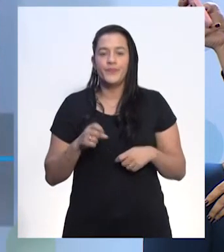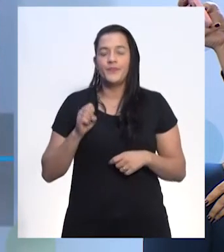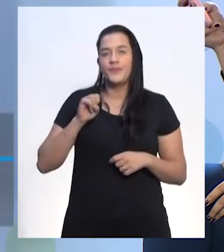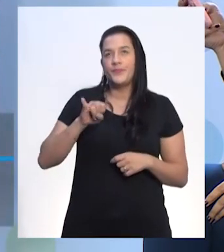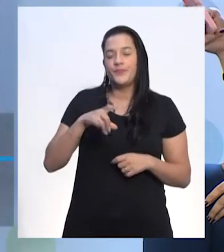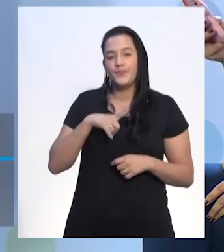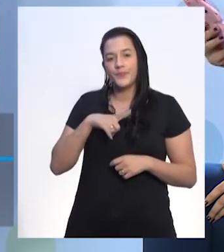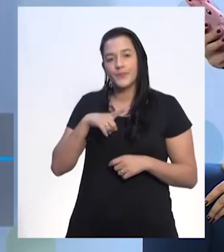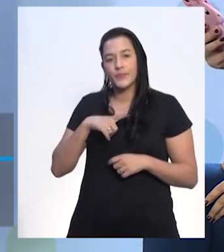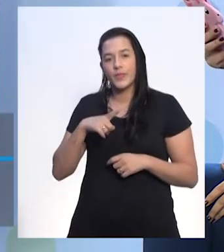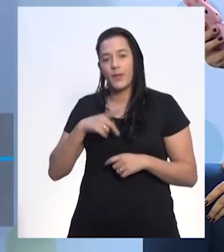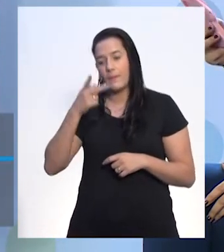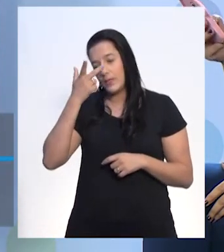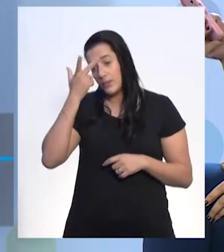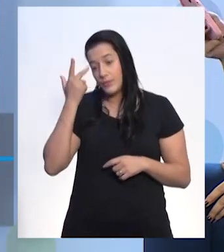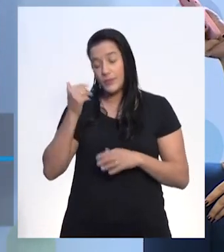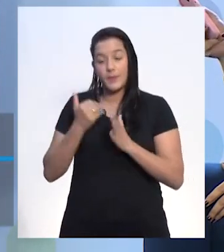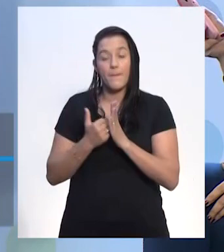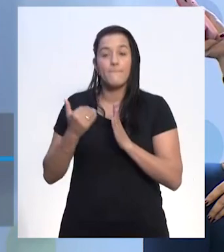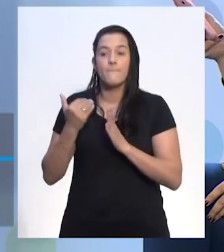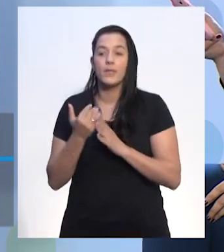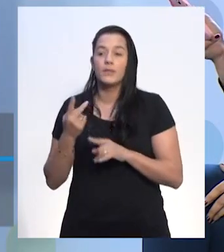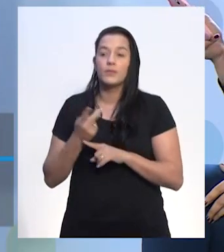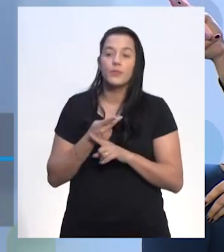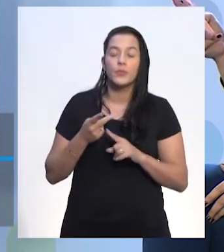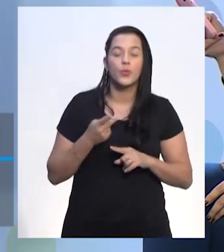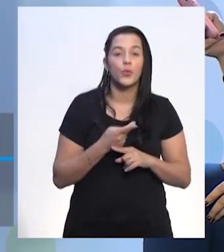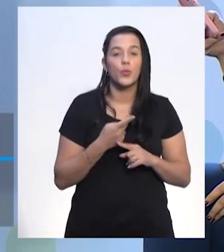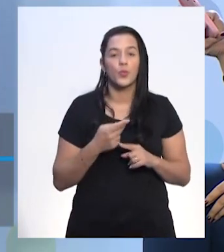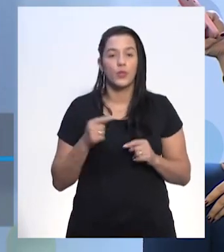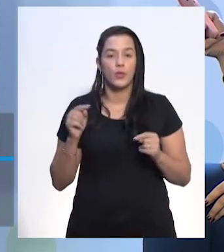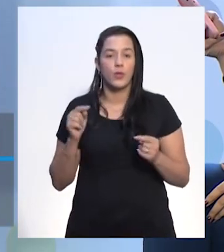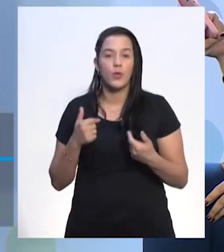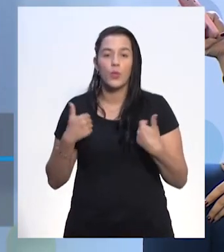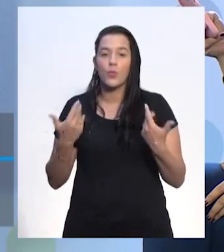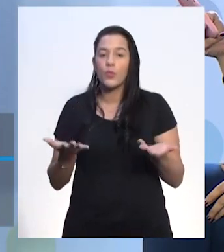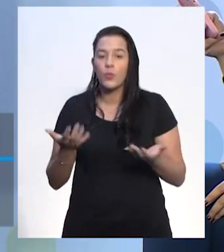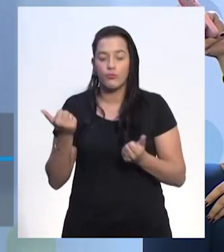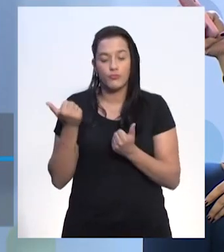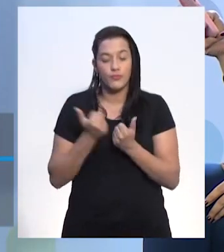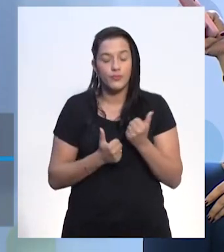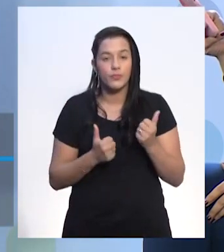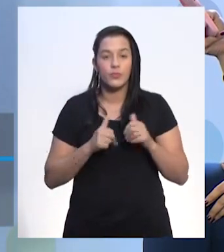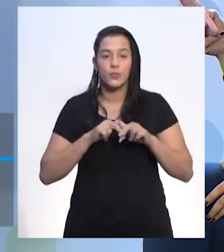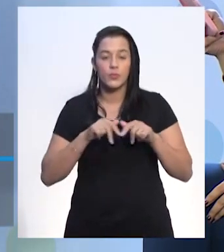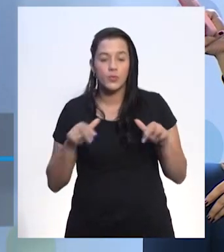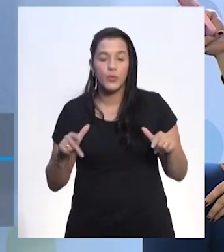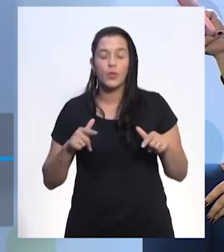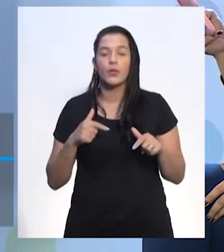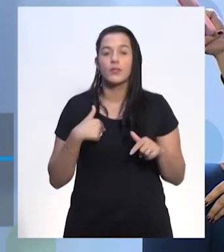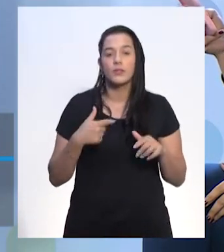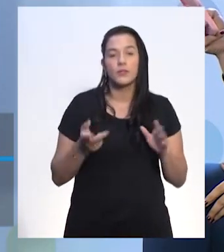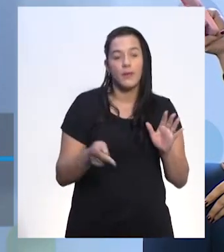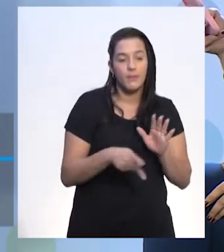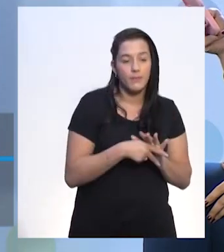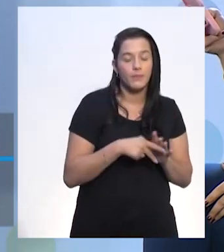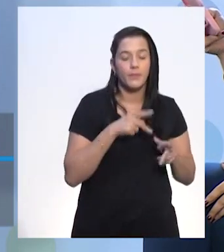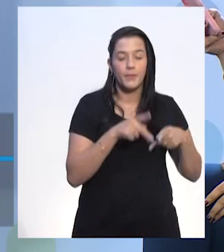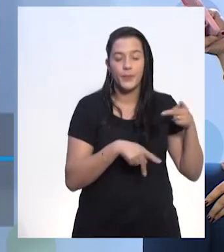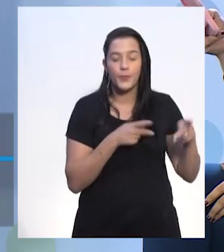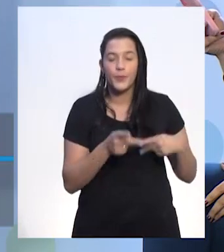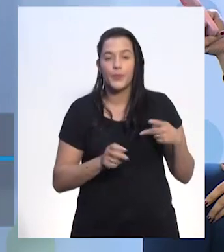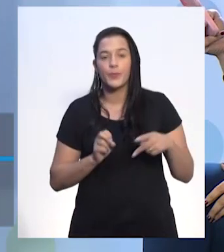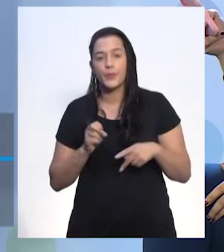realmente mais pessoas procuram aquela atividade, se tem... é público, se é privado, e aí